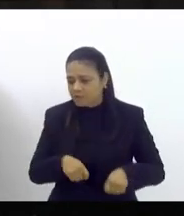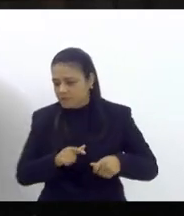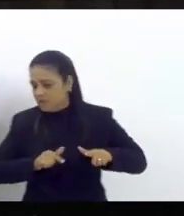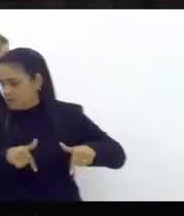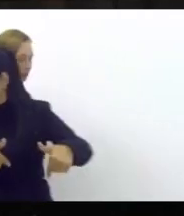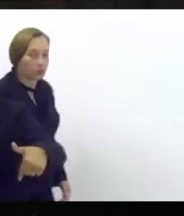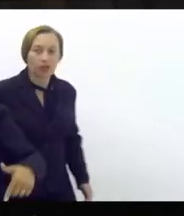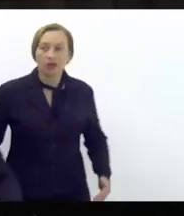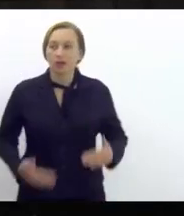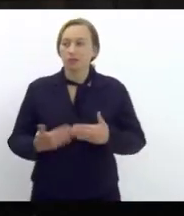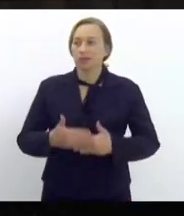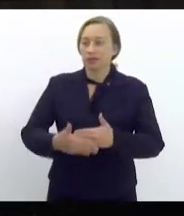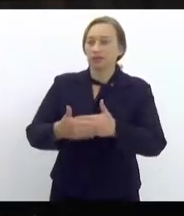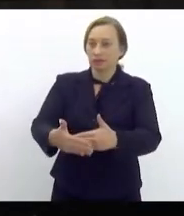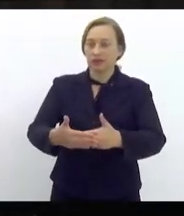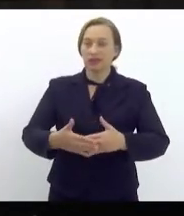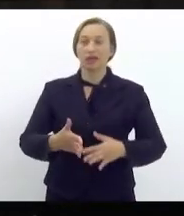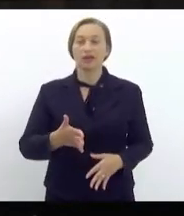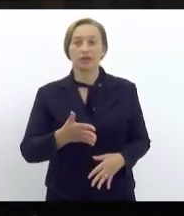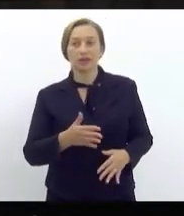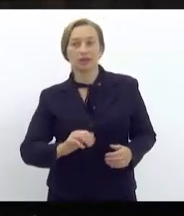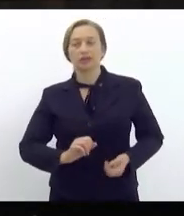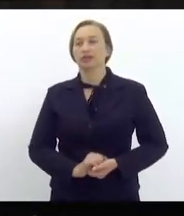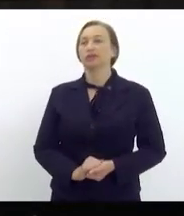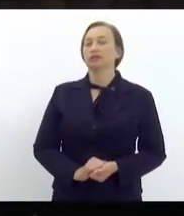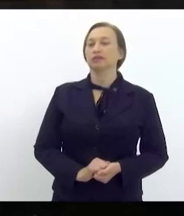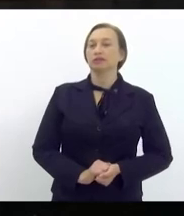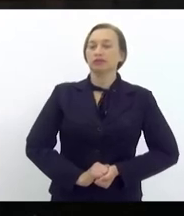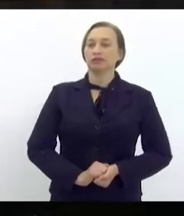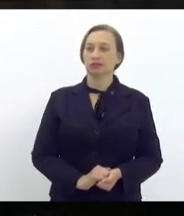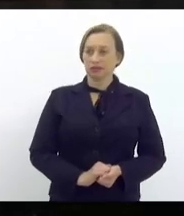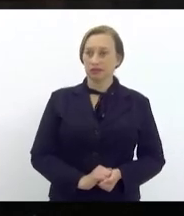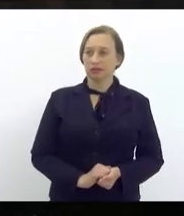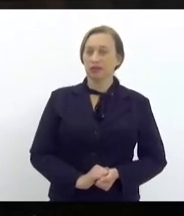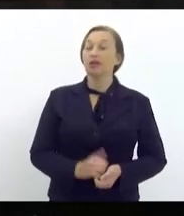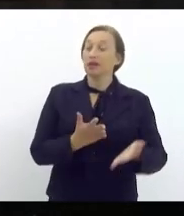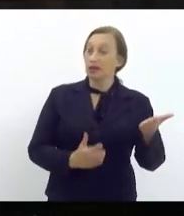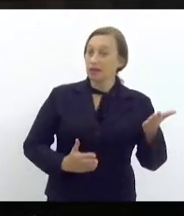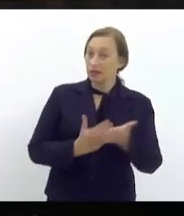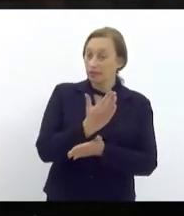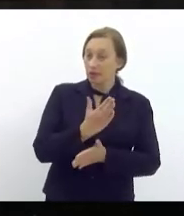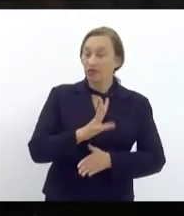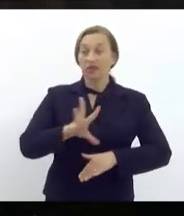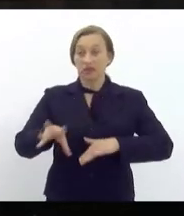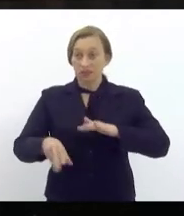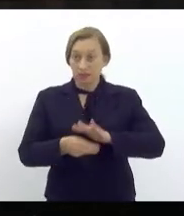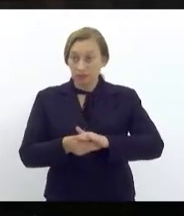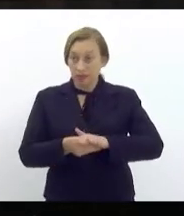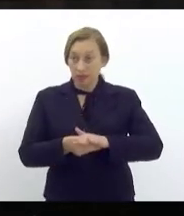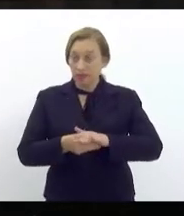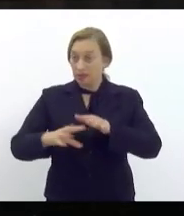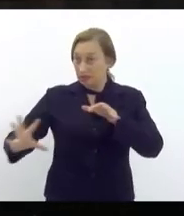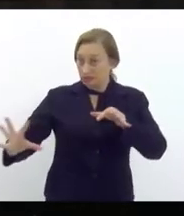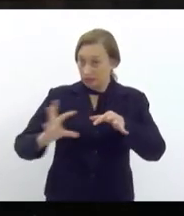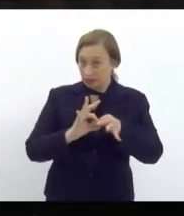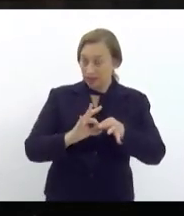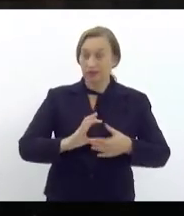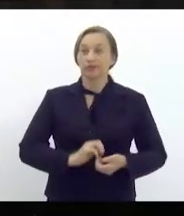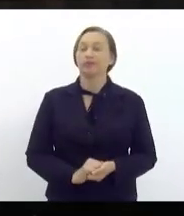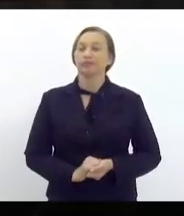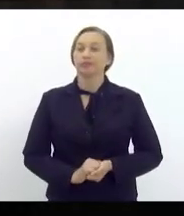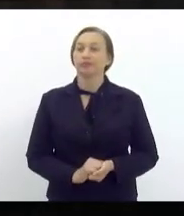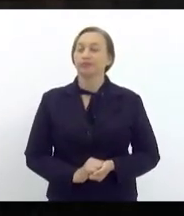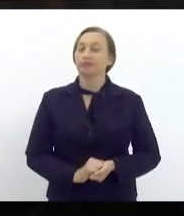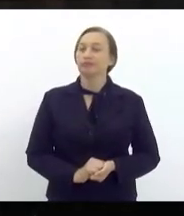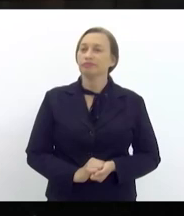precisamos garantir que as emendas sejam aprovadas e que sejam consolidadas porque caso